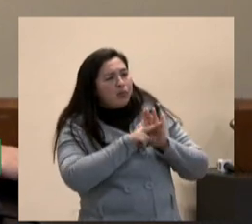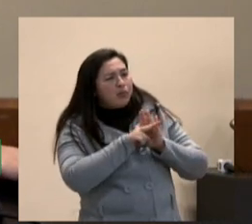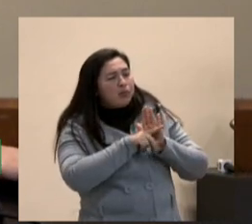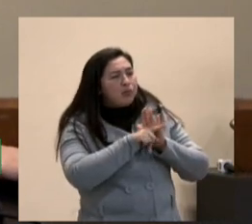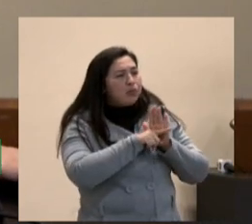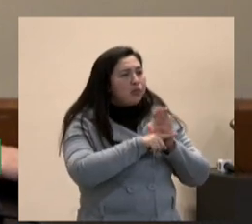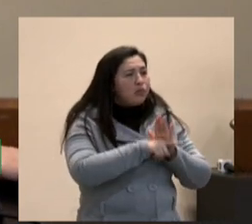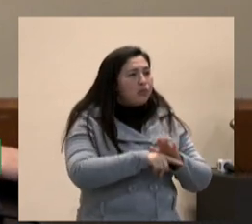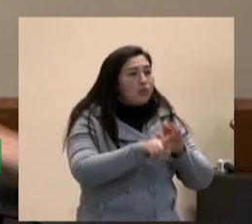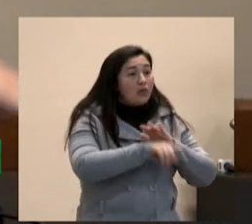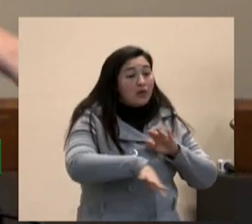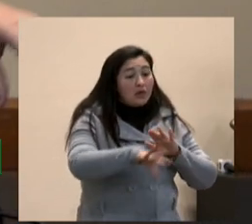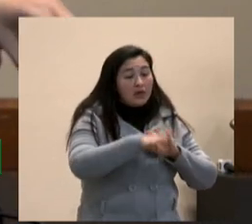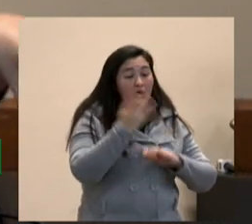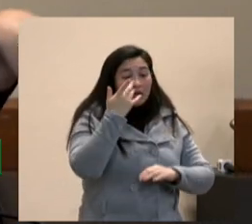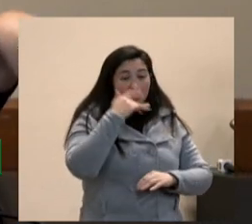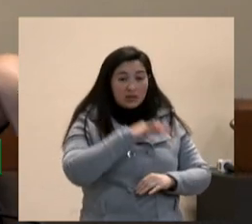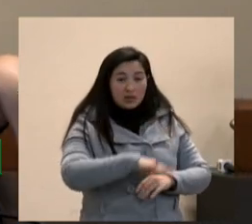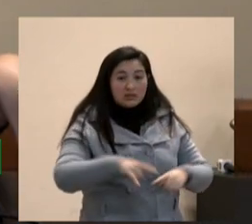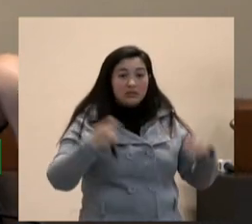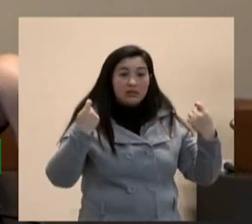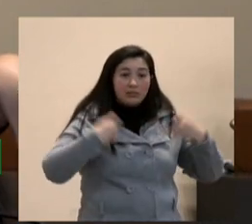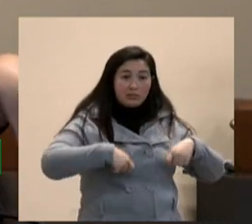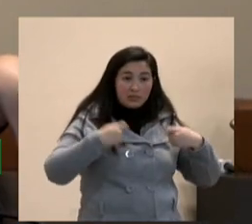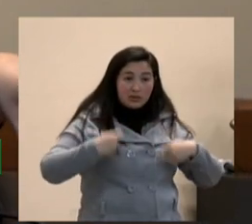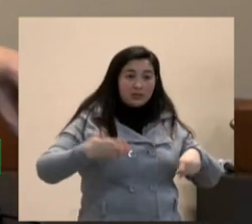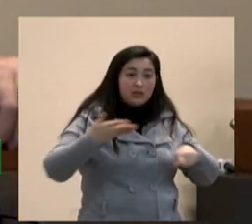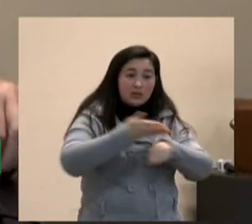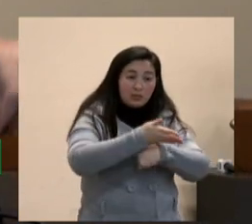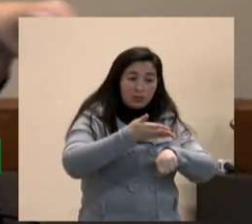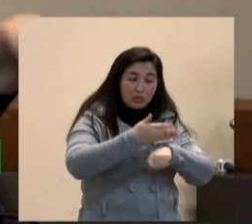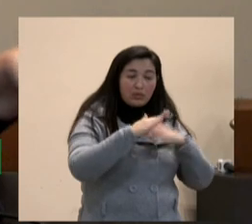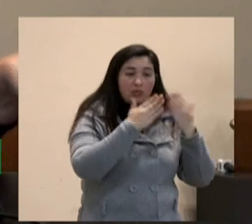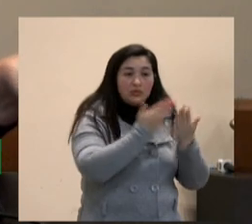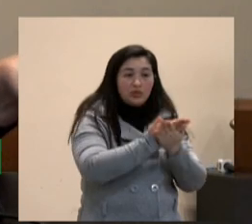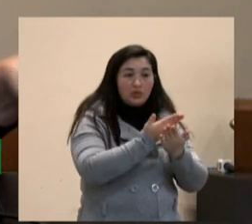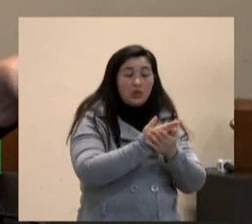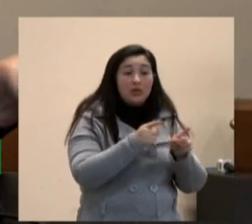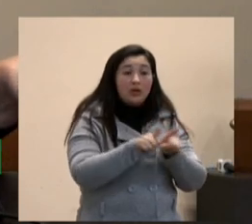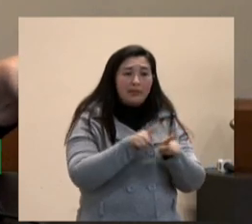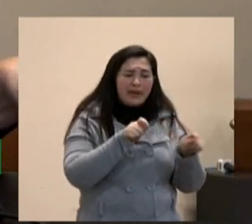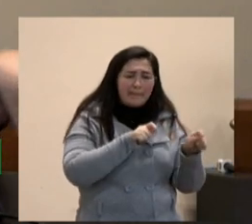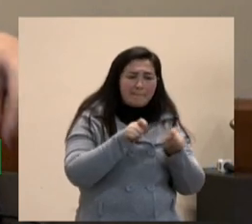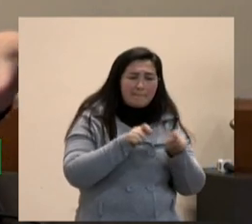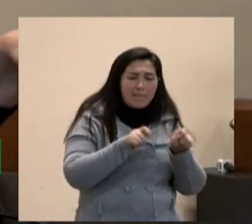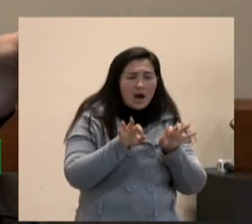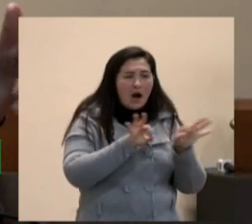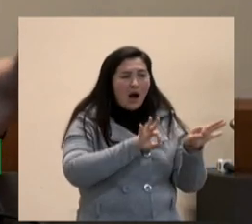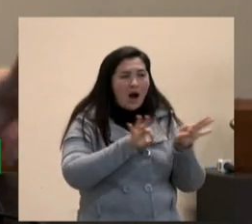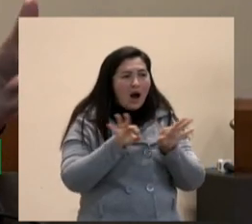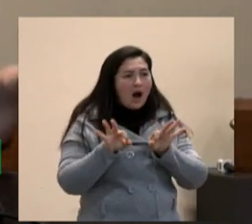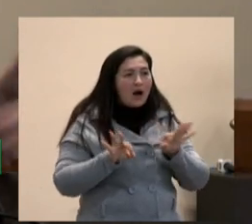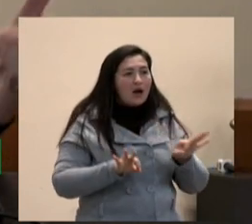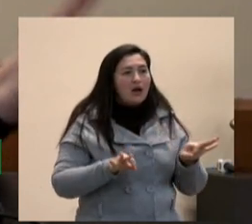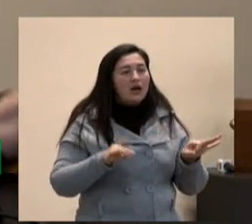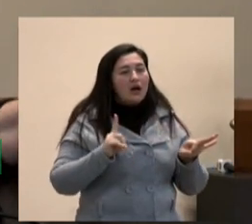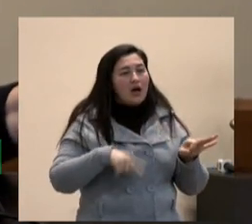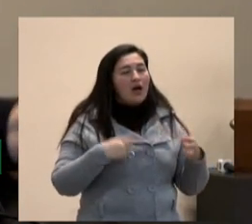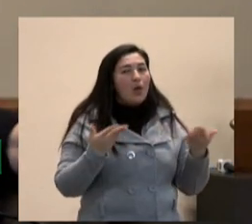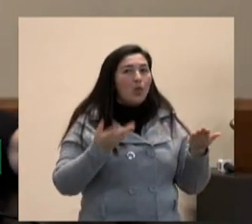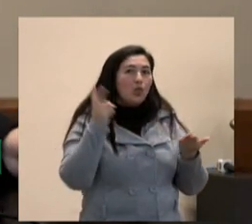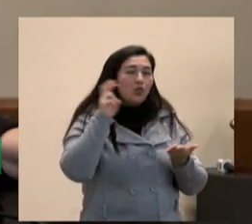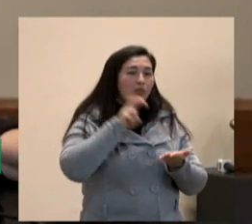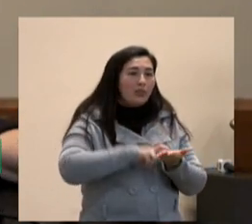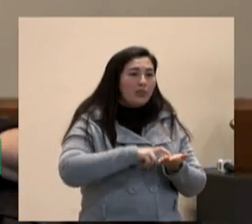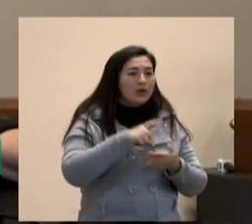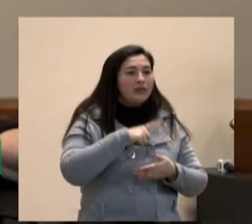de educação infantil nos nossos municípios e fazer esse controle social e planejar coletivamente, né? Eu acho que é muito interessante hoje de manhã, quando a